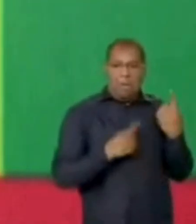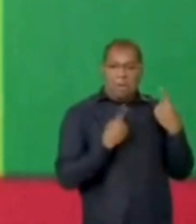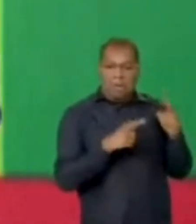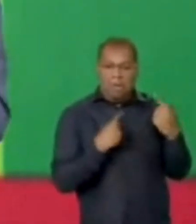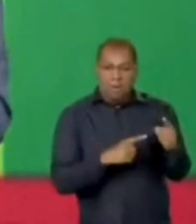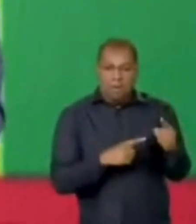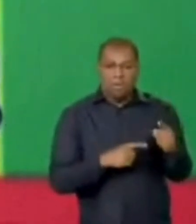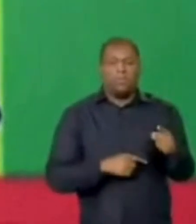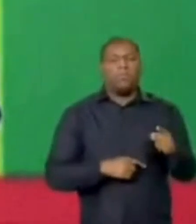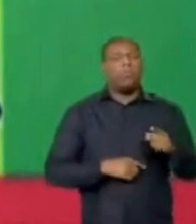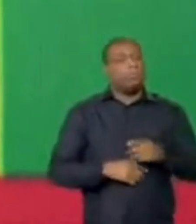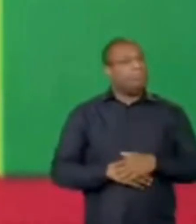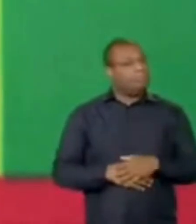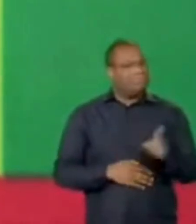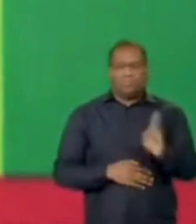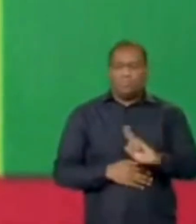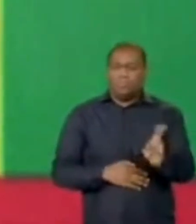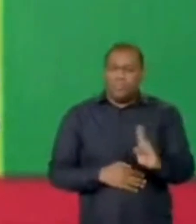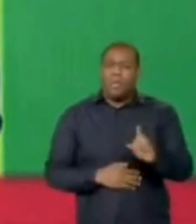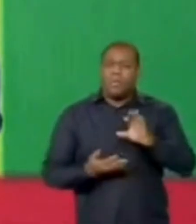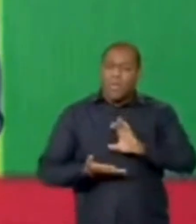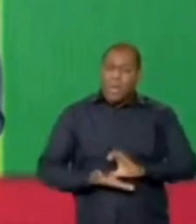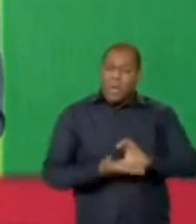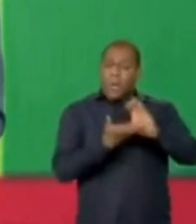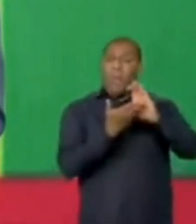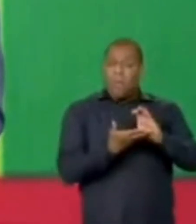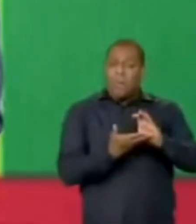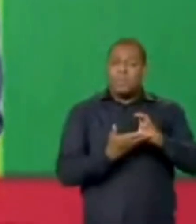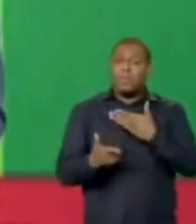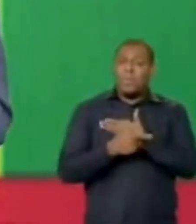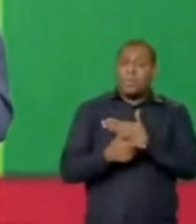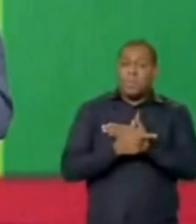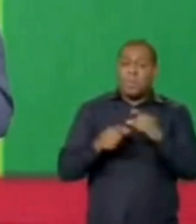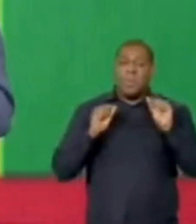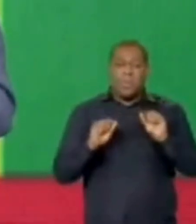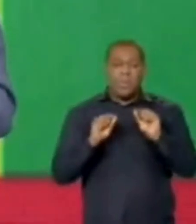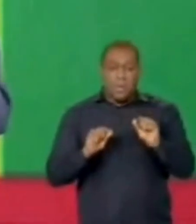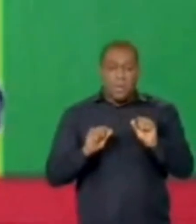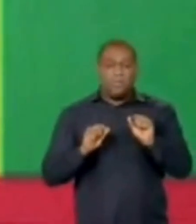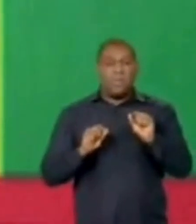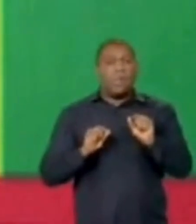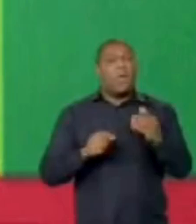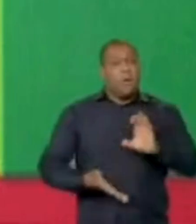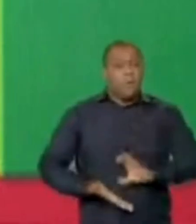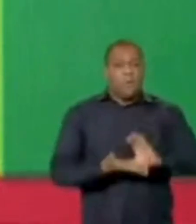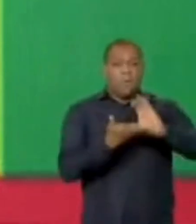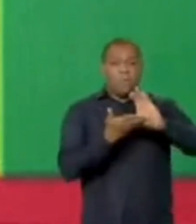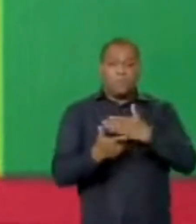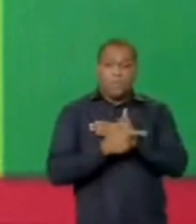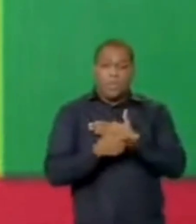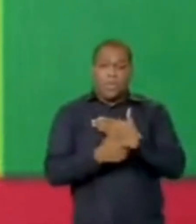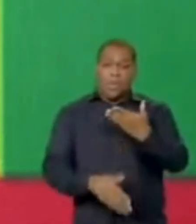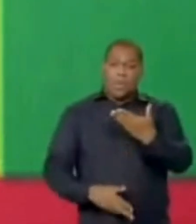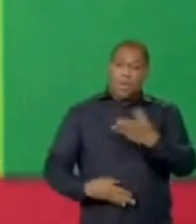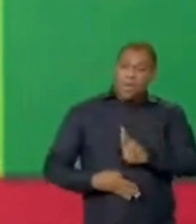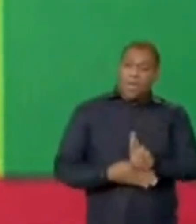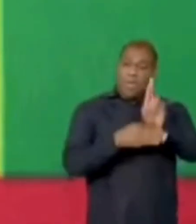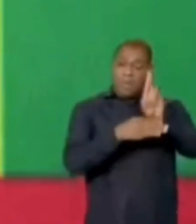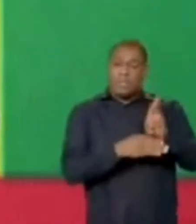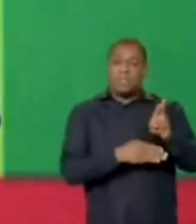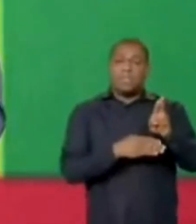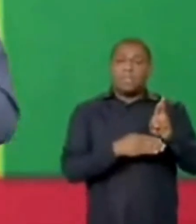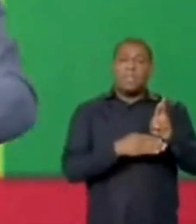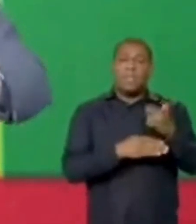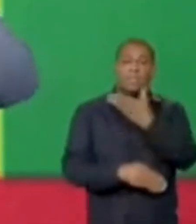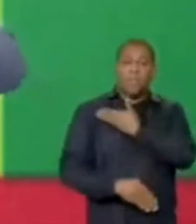12 bilhões a projeção de despesas com benefícios previdenciários, a exemplo de aposentadorias